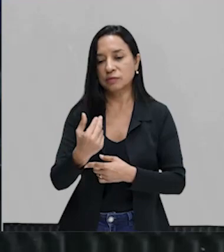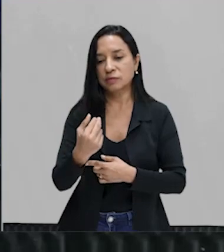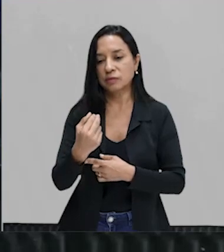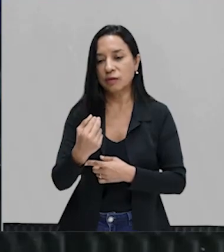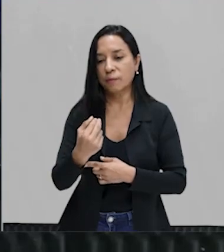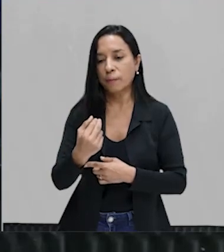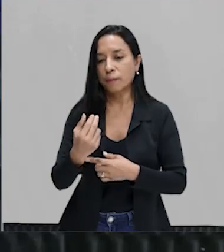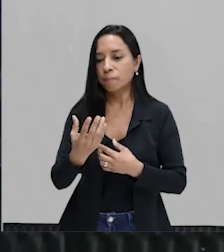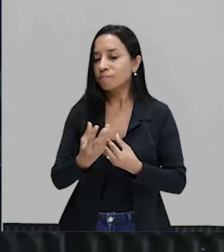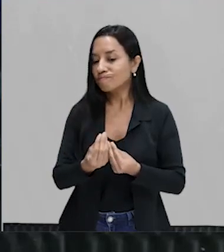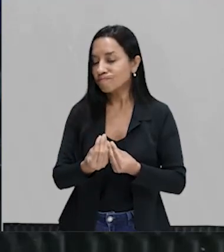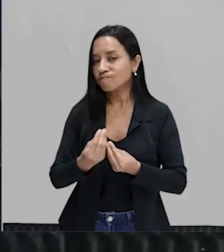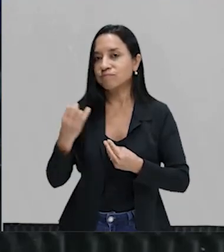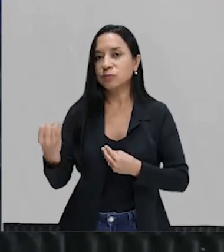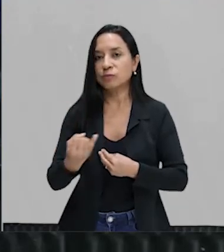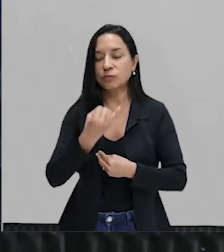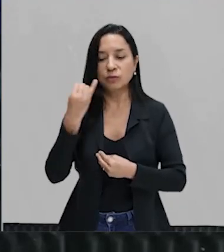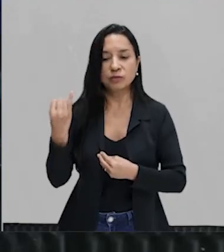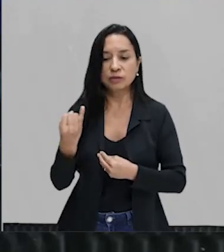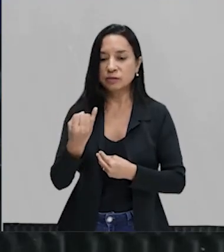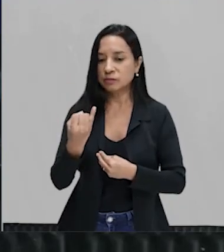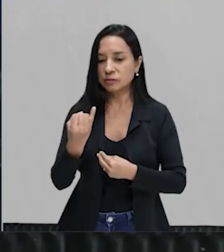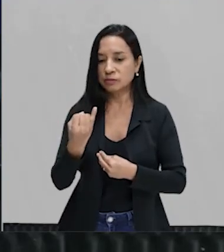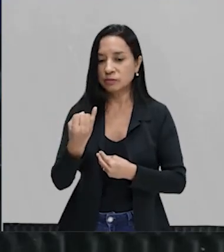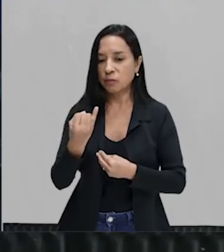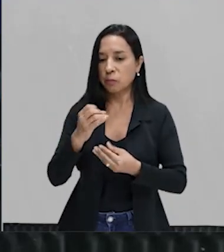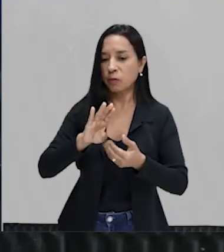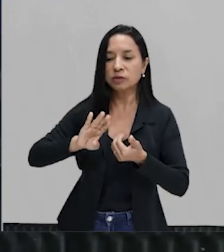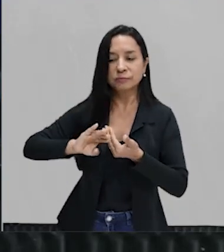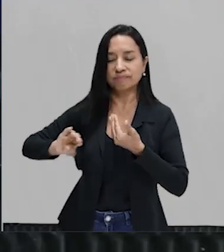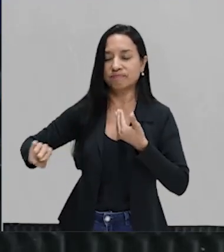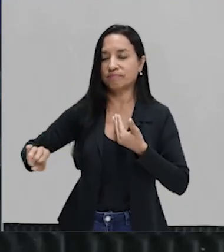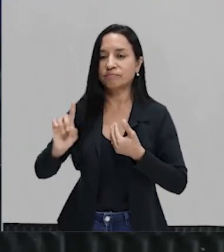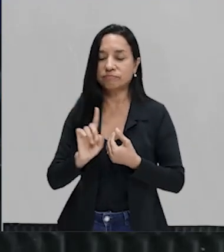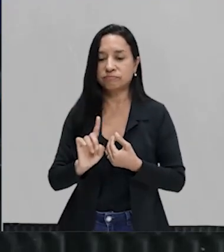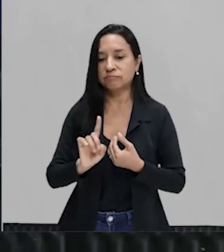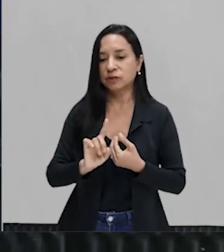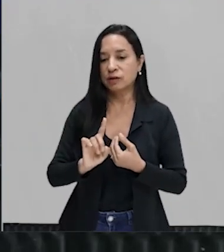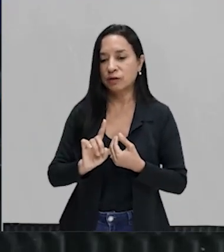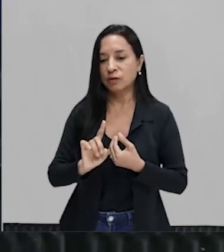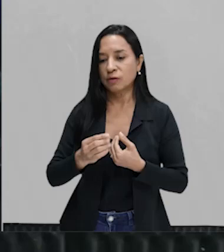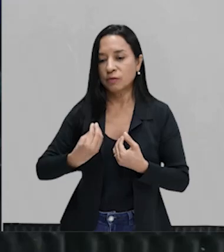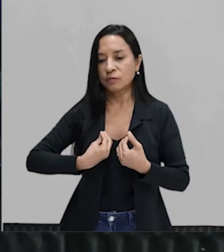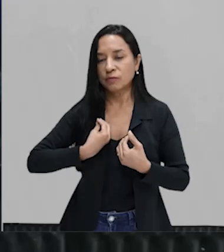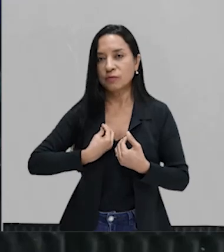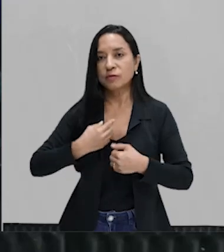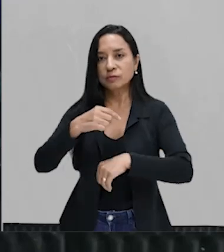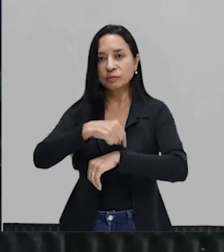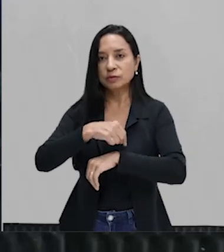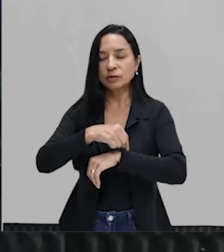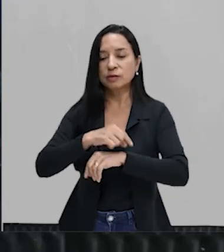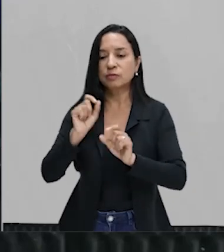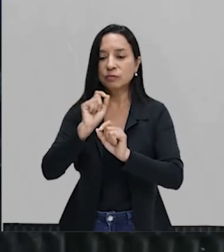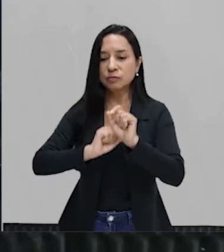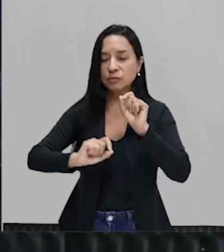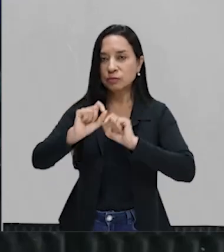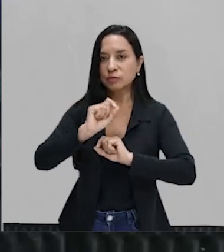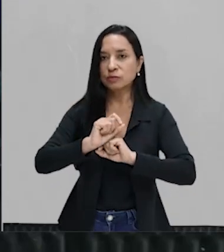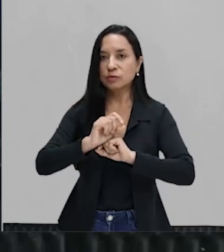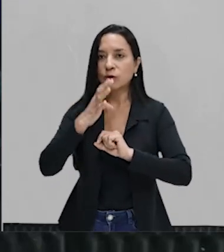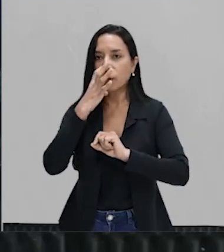é muito importante e não pode ser negado. Nós vivemos em tempos que nós